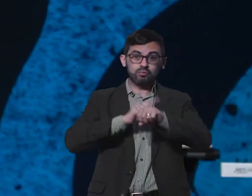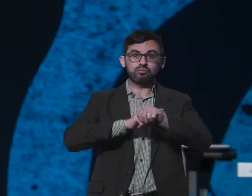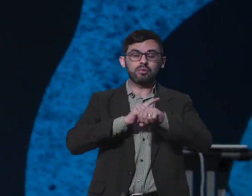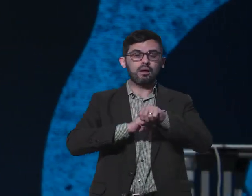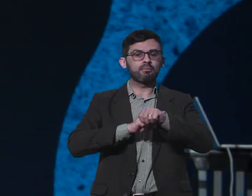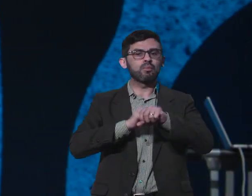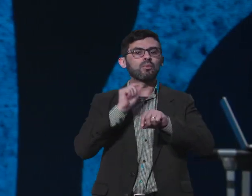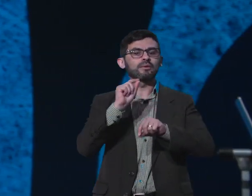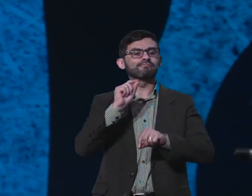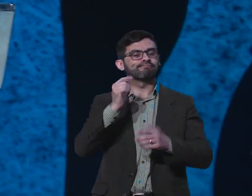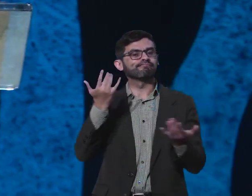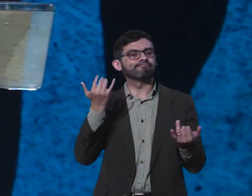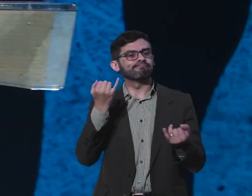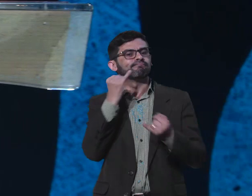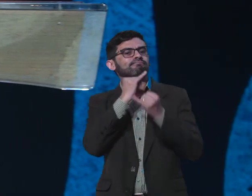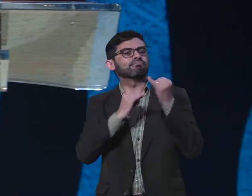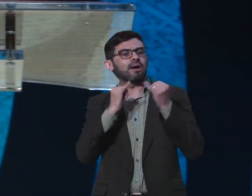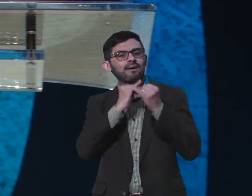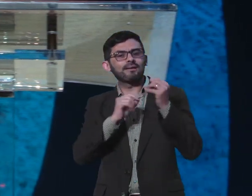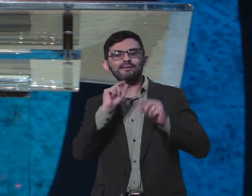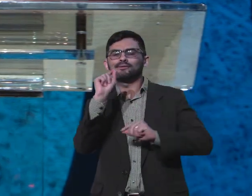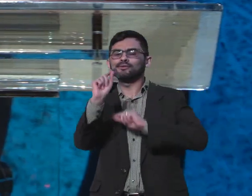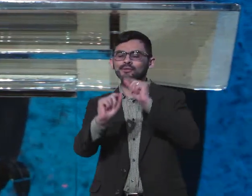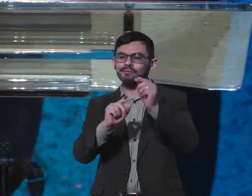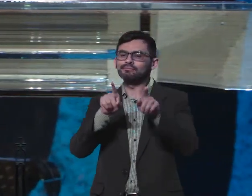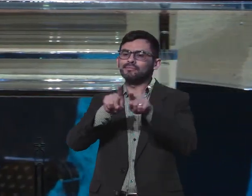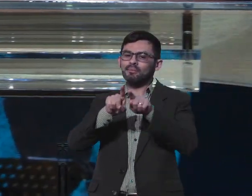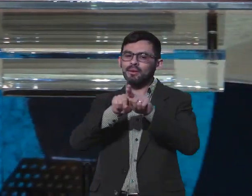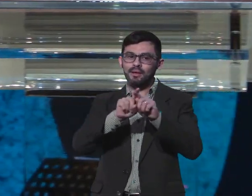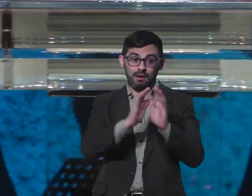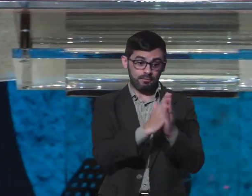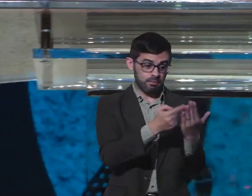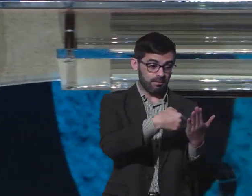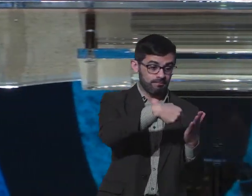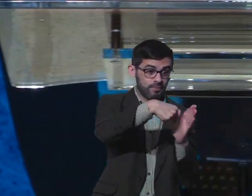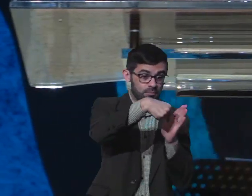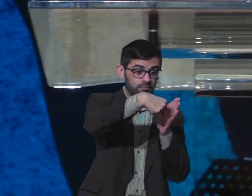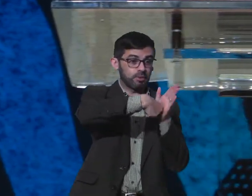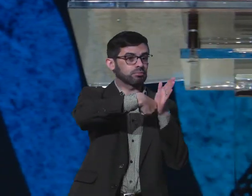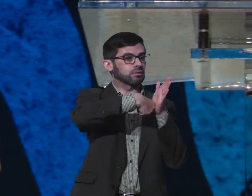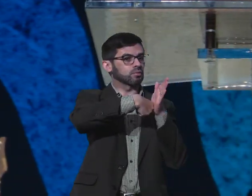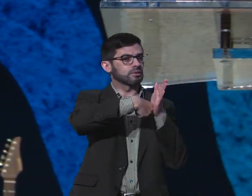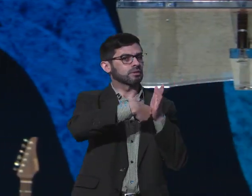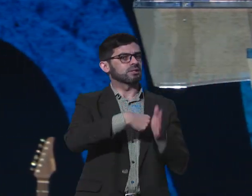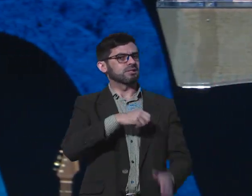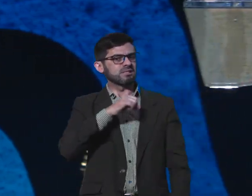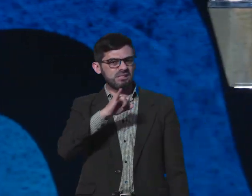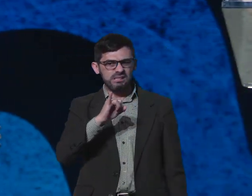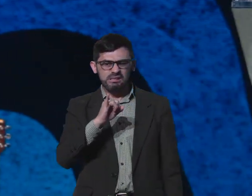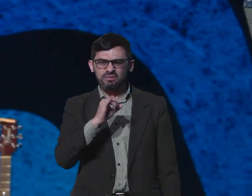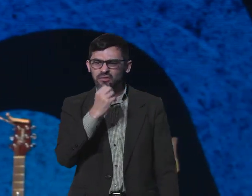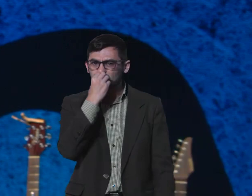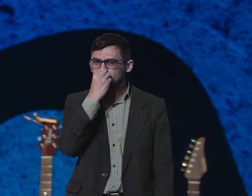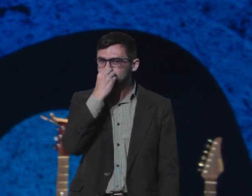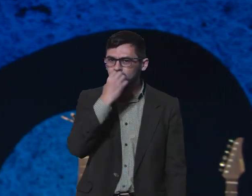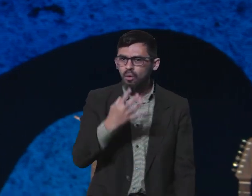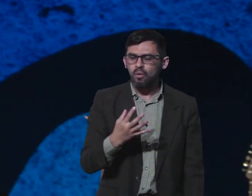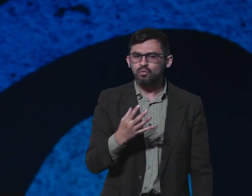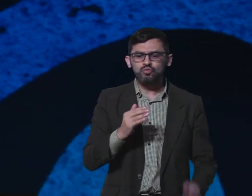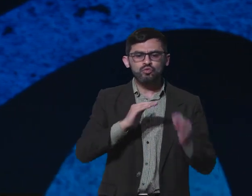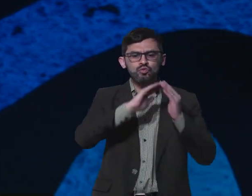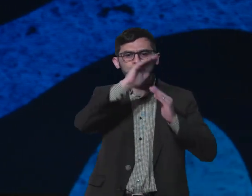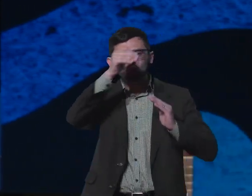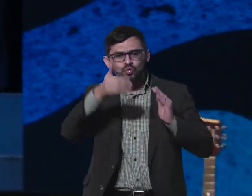me parece que ela está nos fazendo a mesma pergunta. Será que valeu a pena todo